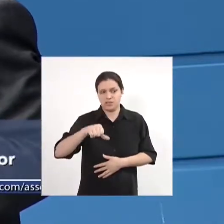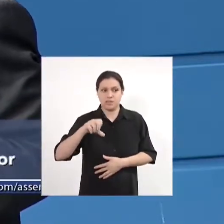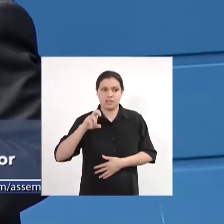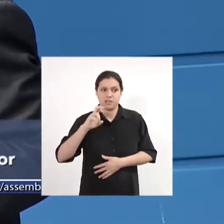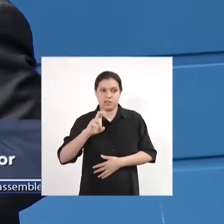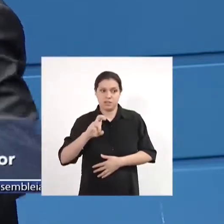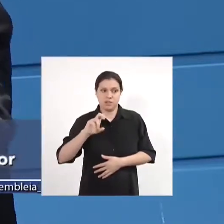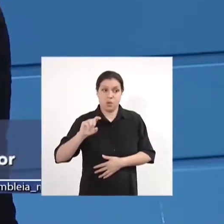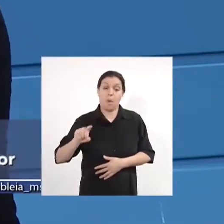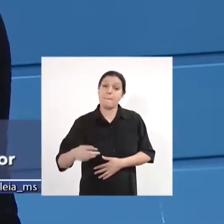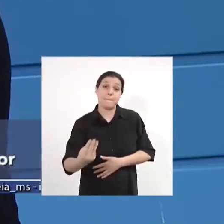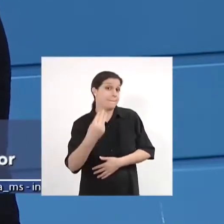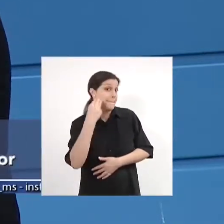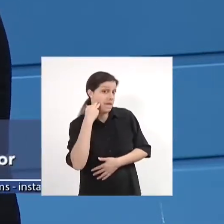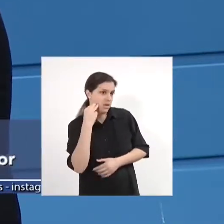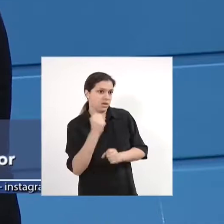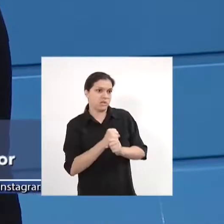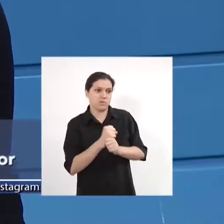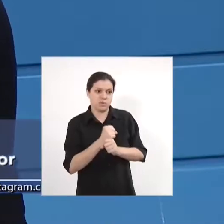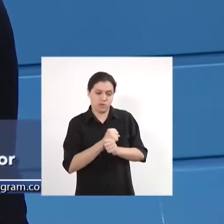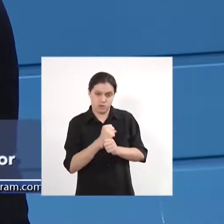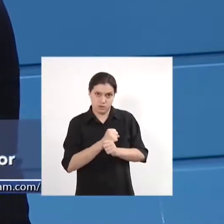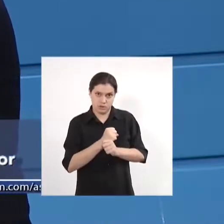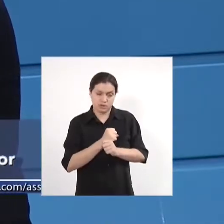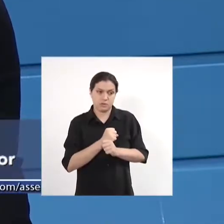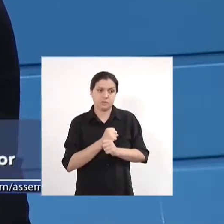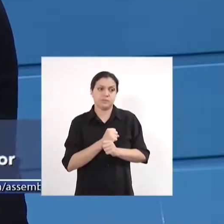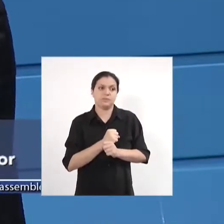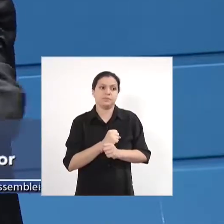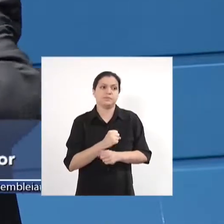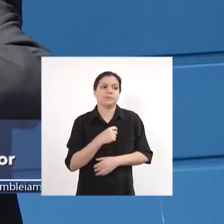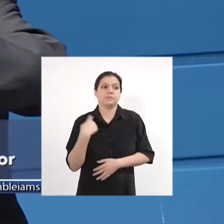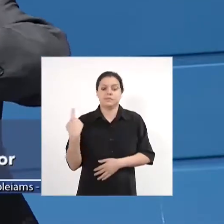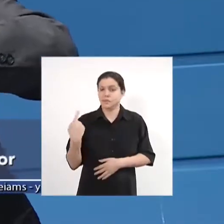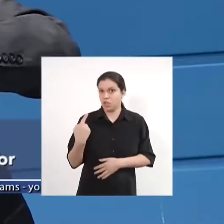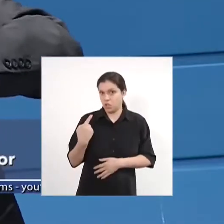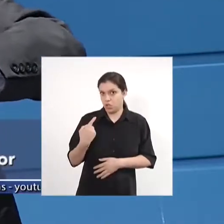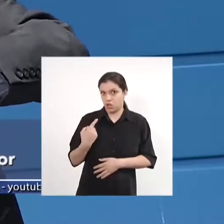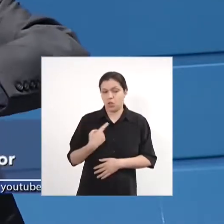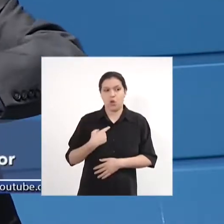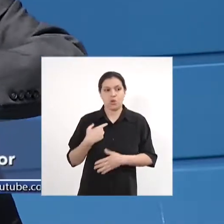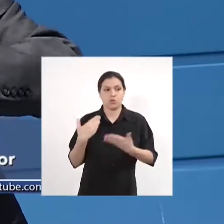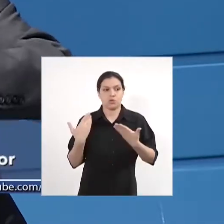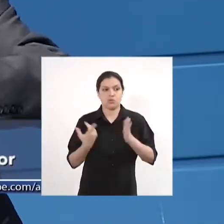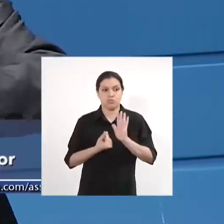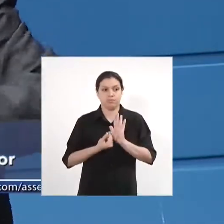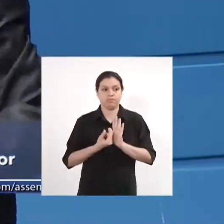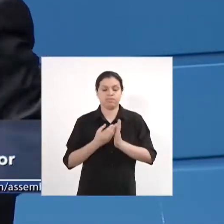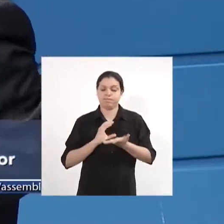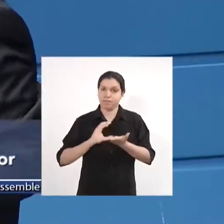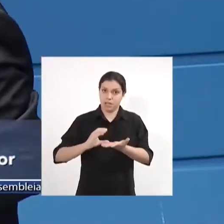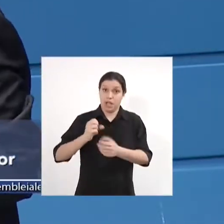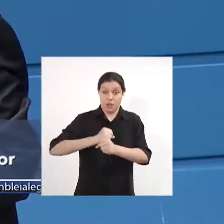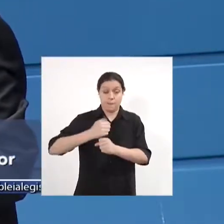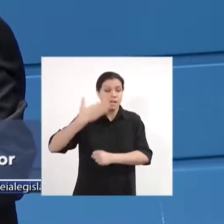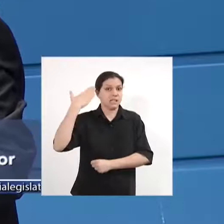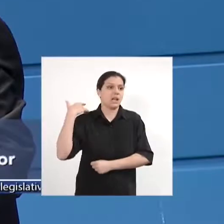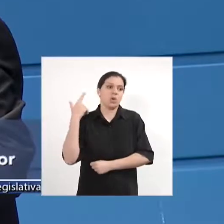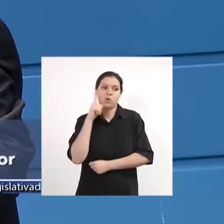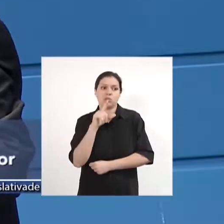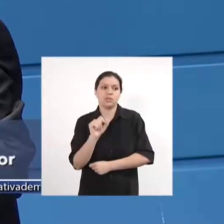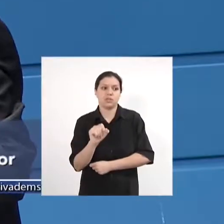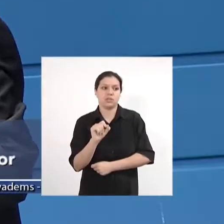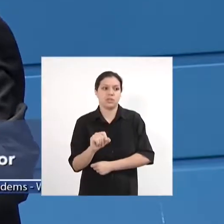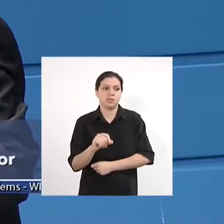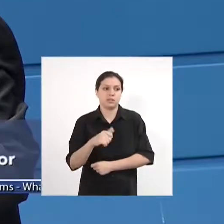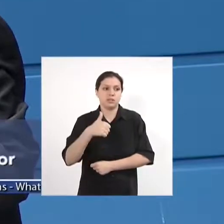milhões ano, baseado no que nós implementamos aqui o ano passado, que conseguimos aumentar uns 7.